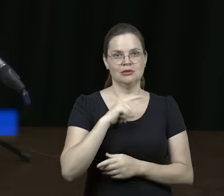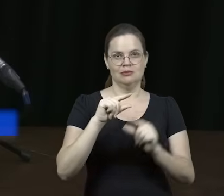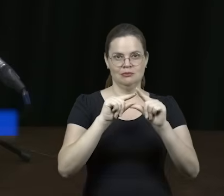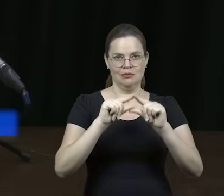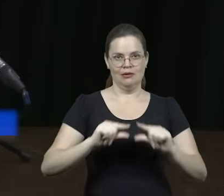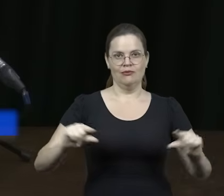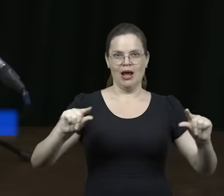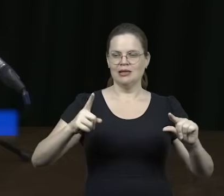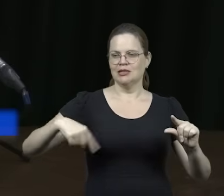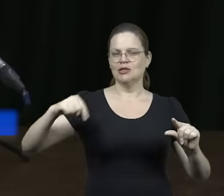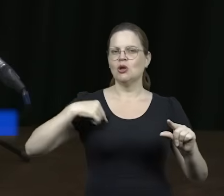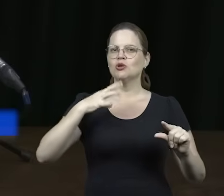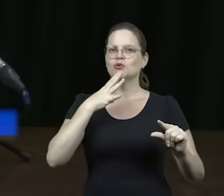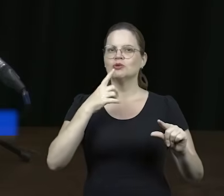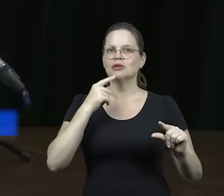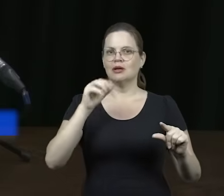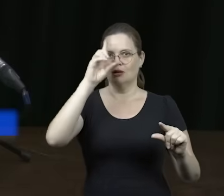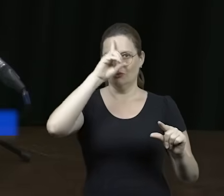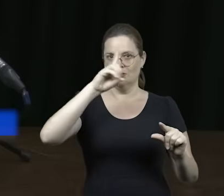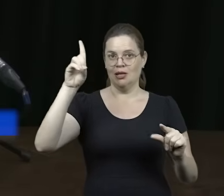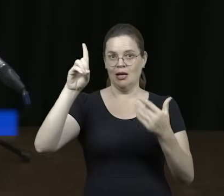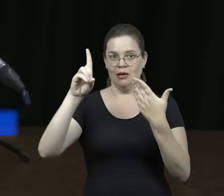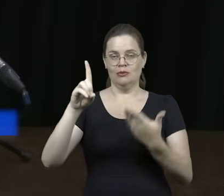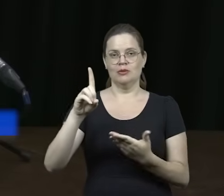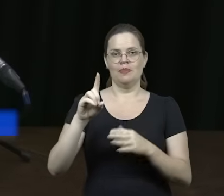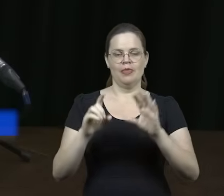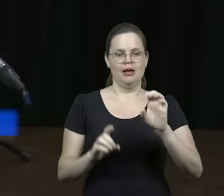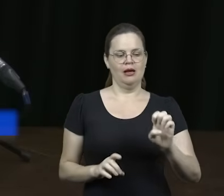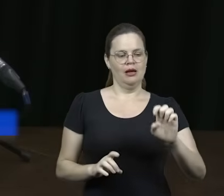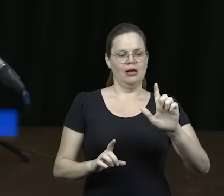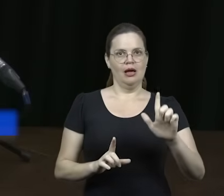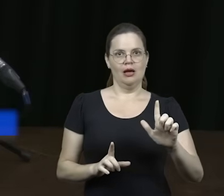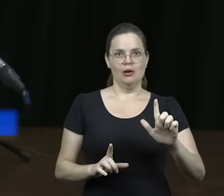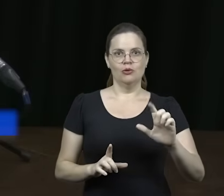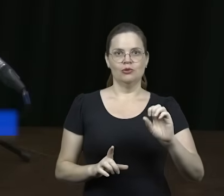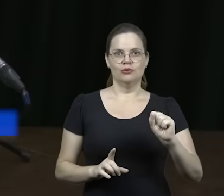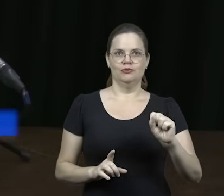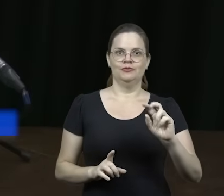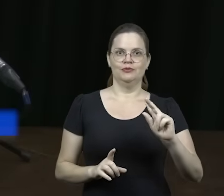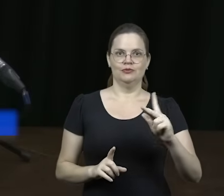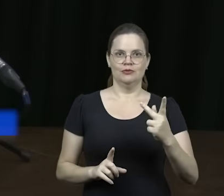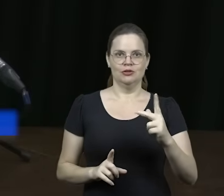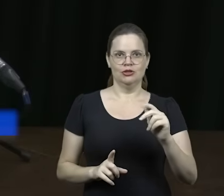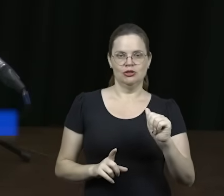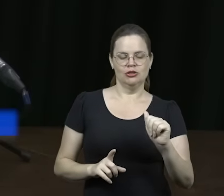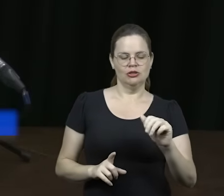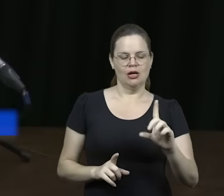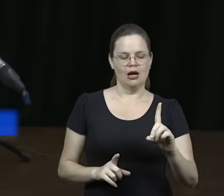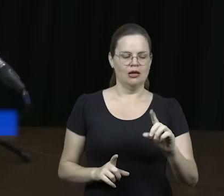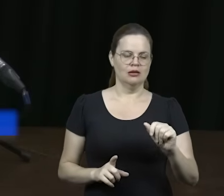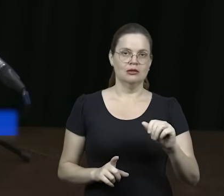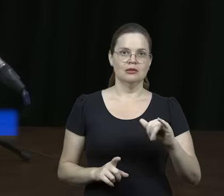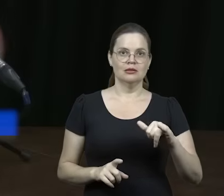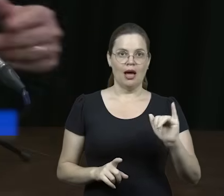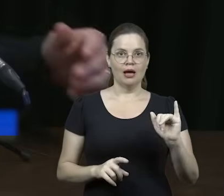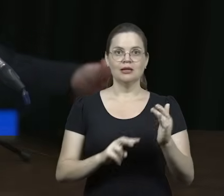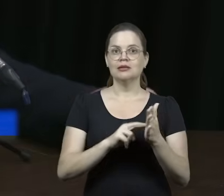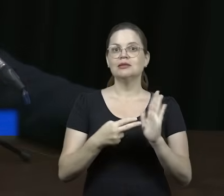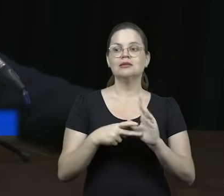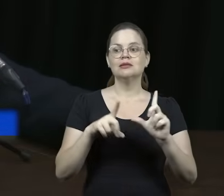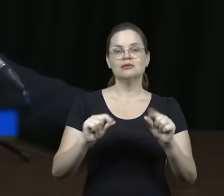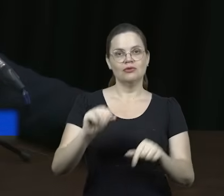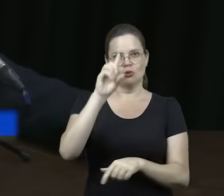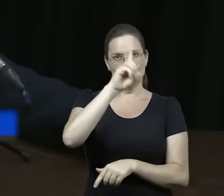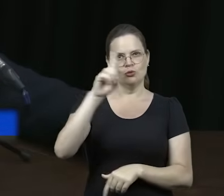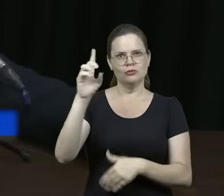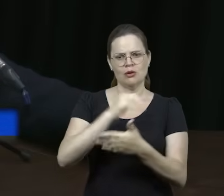conhecido hoje em dia, né? É o Deus El Shaddai, que significa Deus Todo-Poderoso, o Deus Onipotente, que tem esse